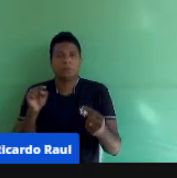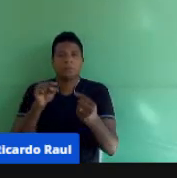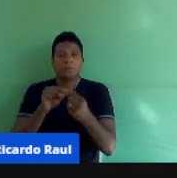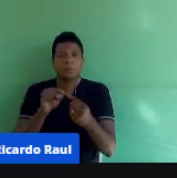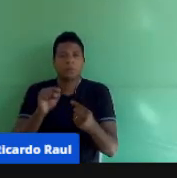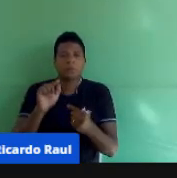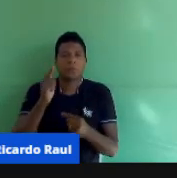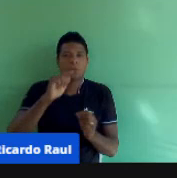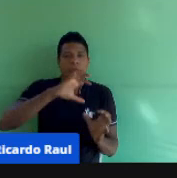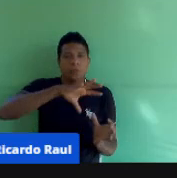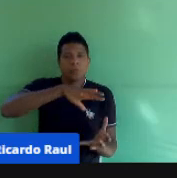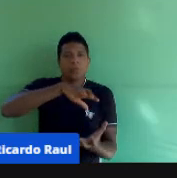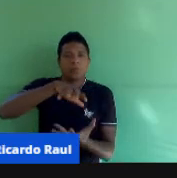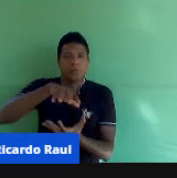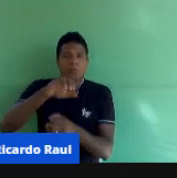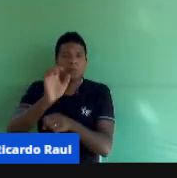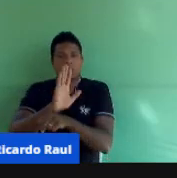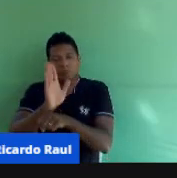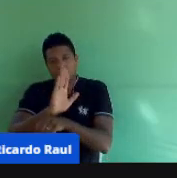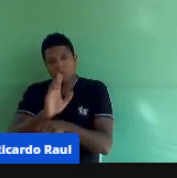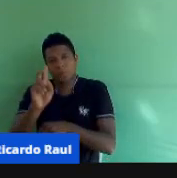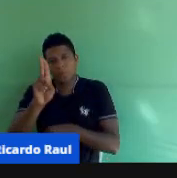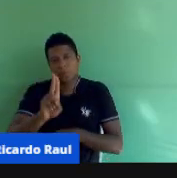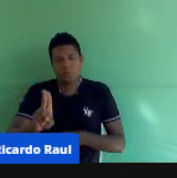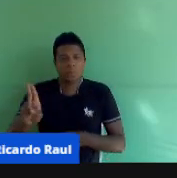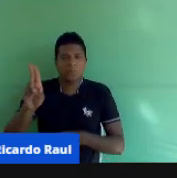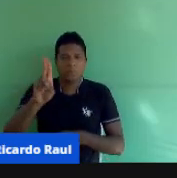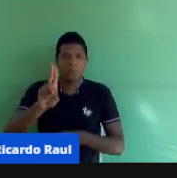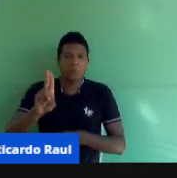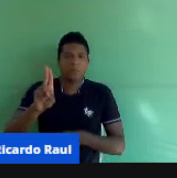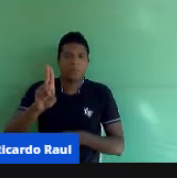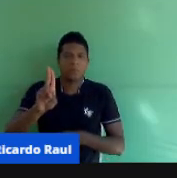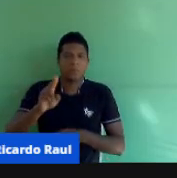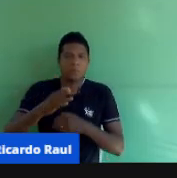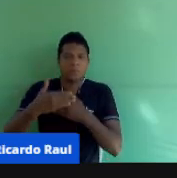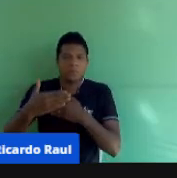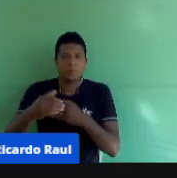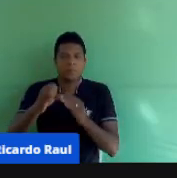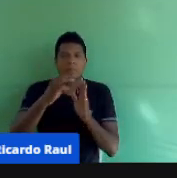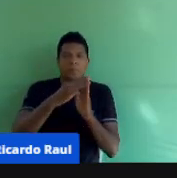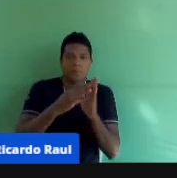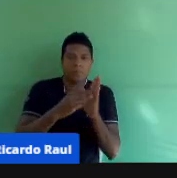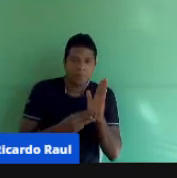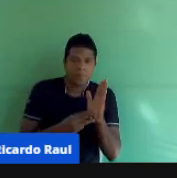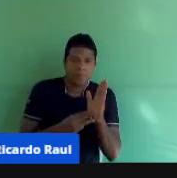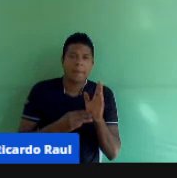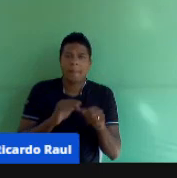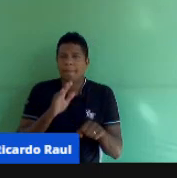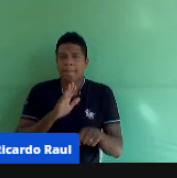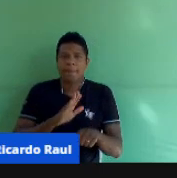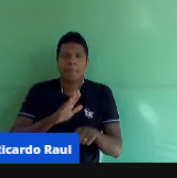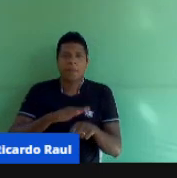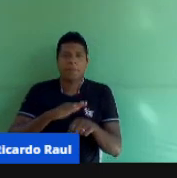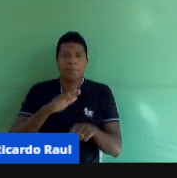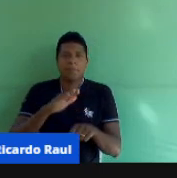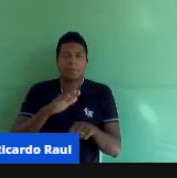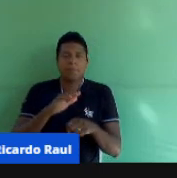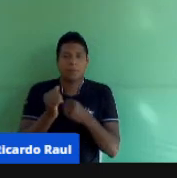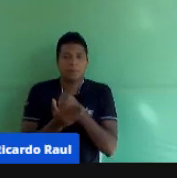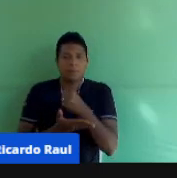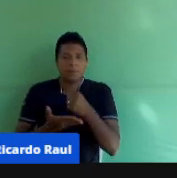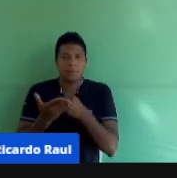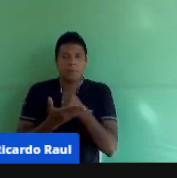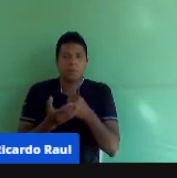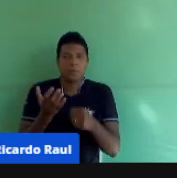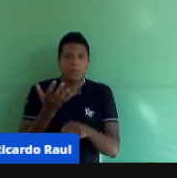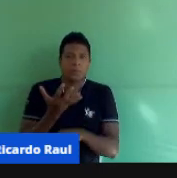essa leitura fílmica ou a utilização dos filmes como procedimentos metodológicos, vieram mais, o nosso embasamento vem mais da